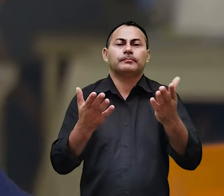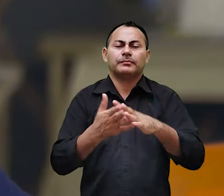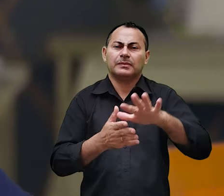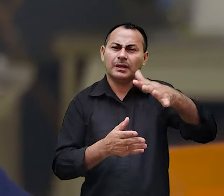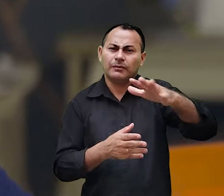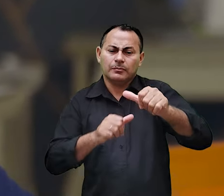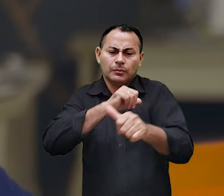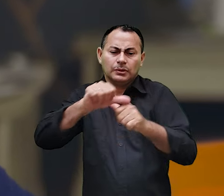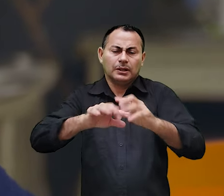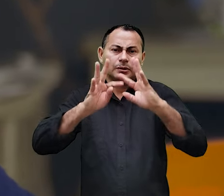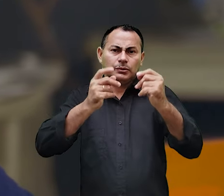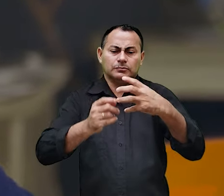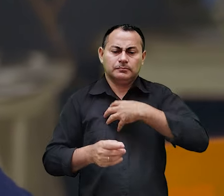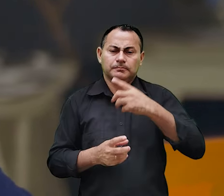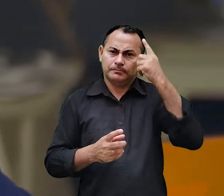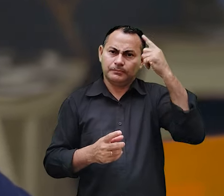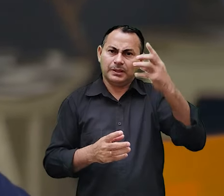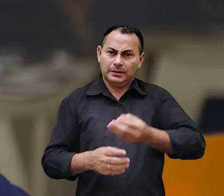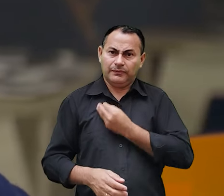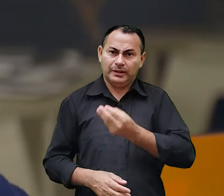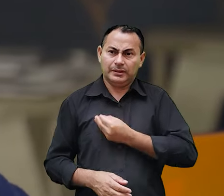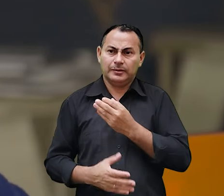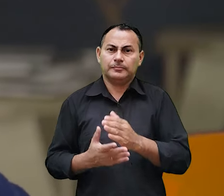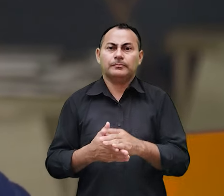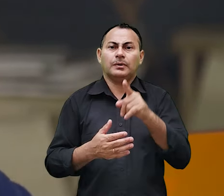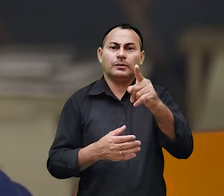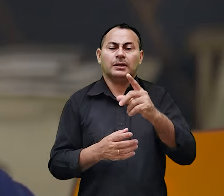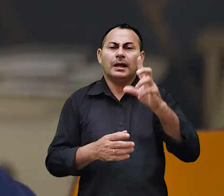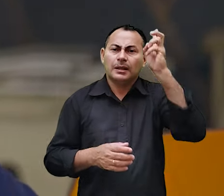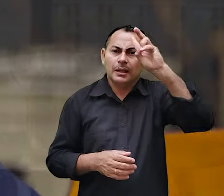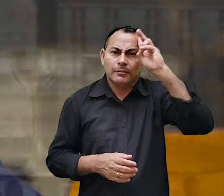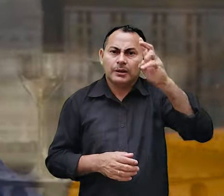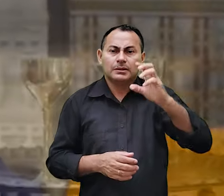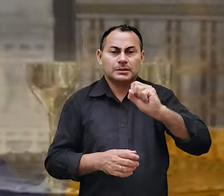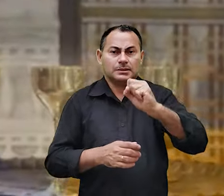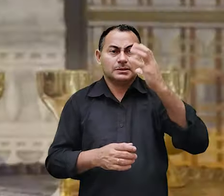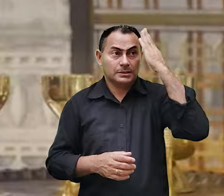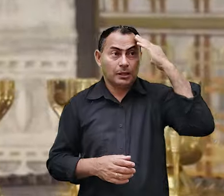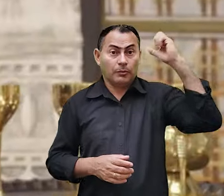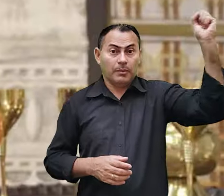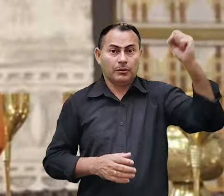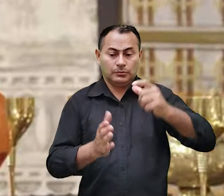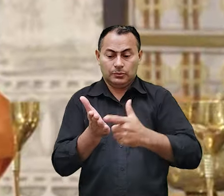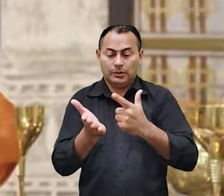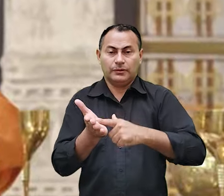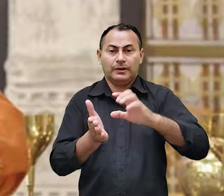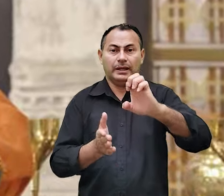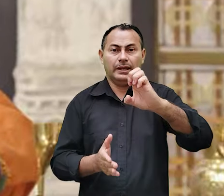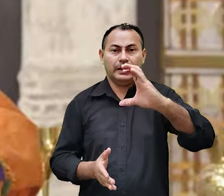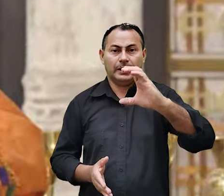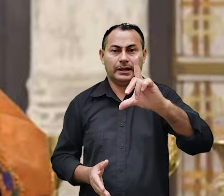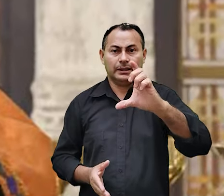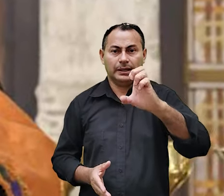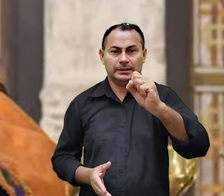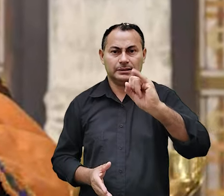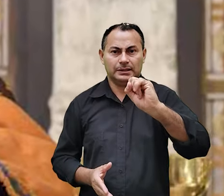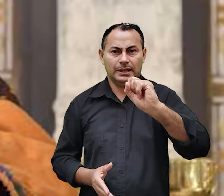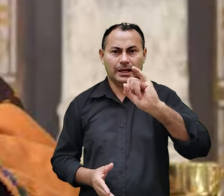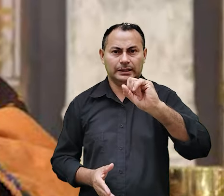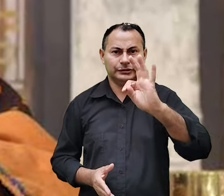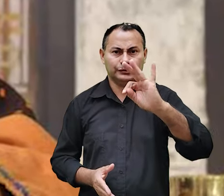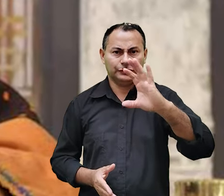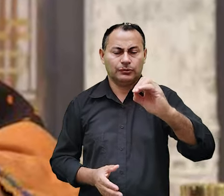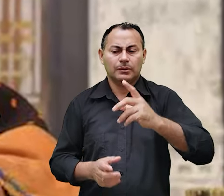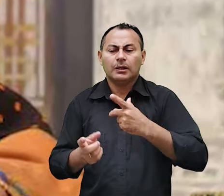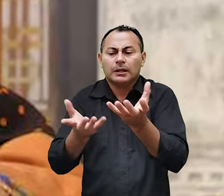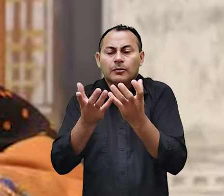possui e é? Talvez mudasse toda a sua perspectiva de vida. Você se lembra de Salomão no livro de Eclesiastes, de